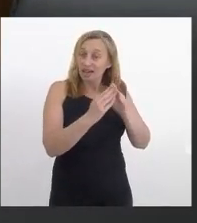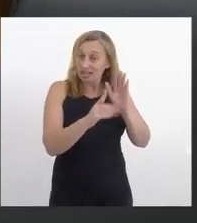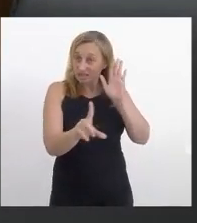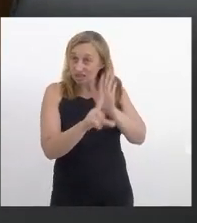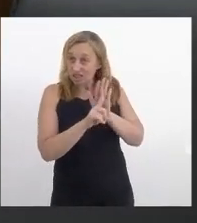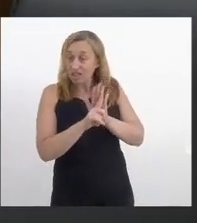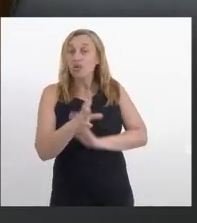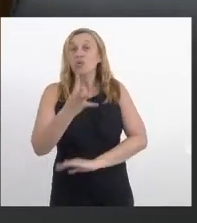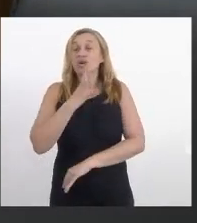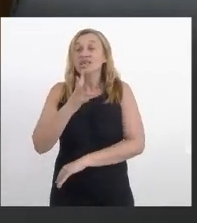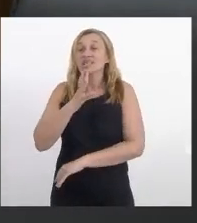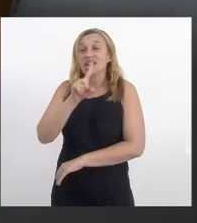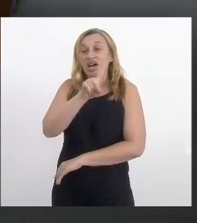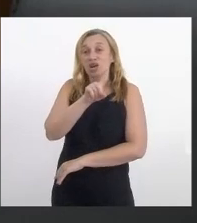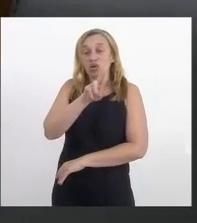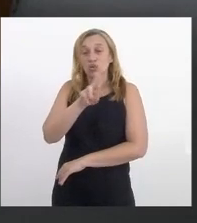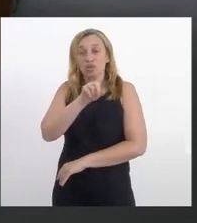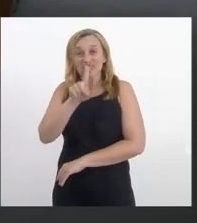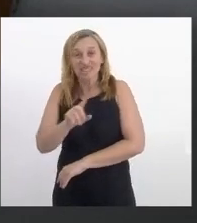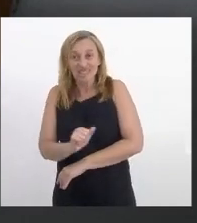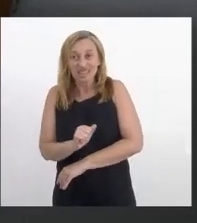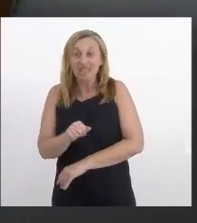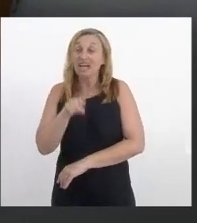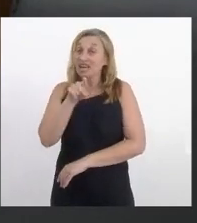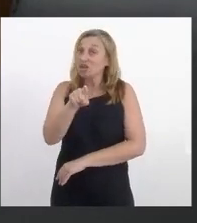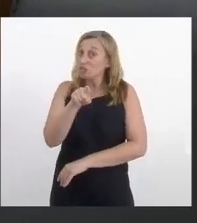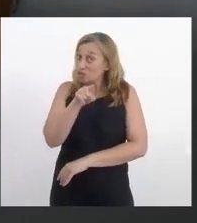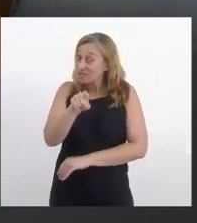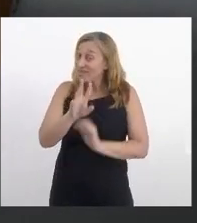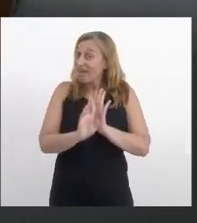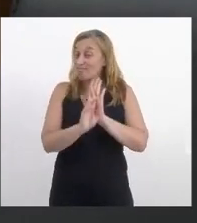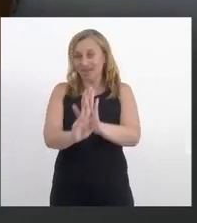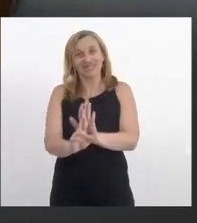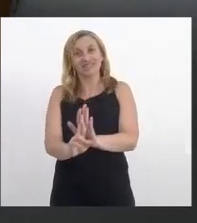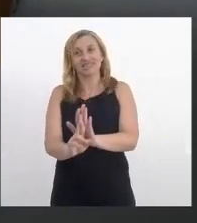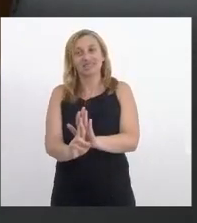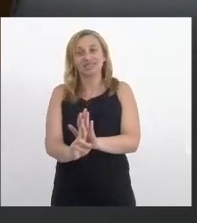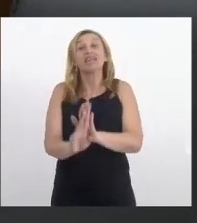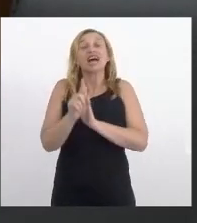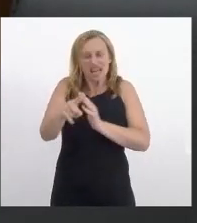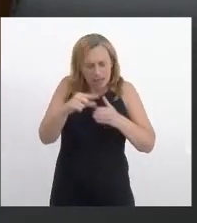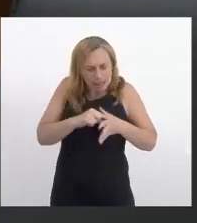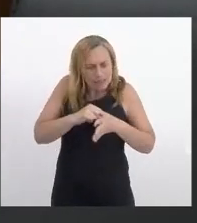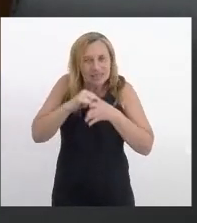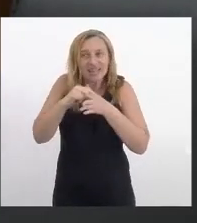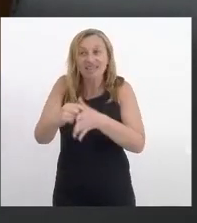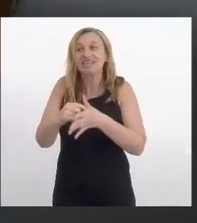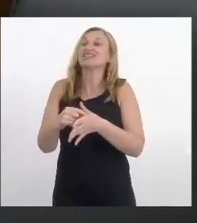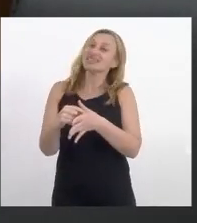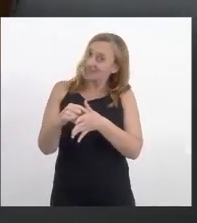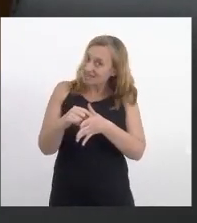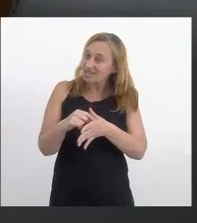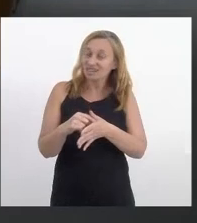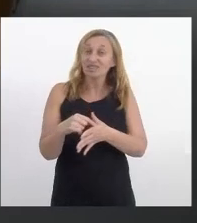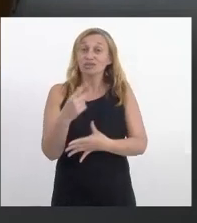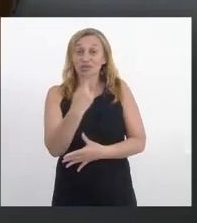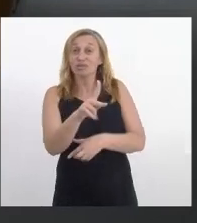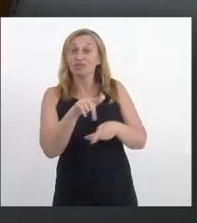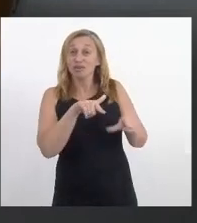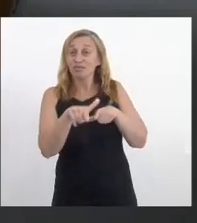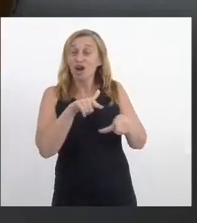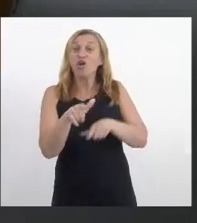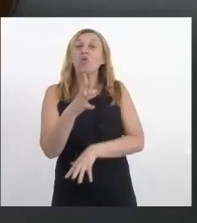eu conheci, Luzia, aquilo que você representa, aquela liderança que você exerce.